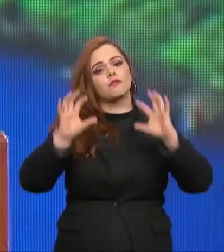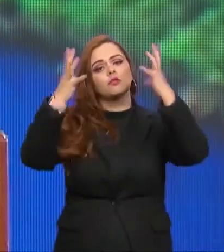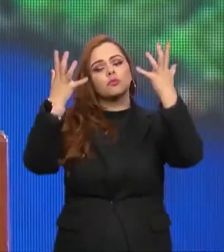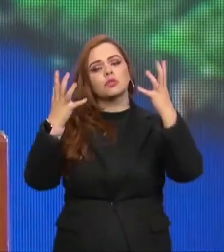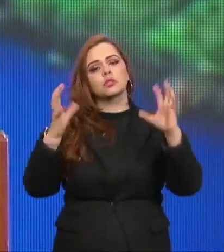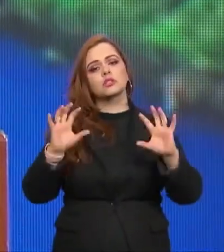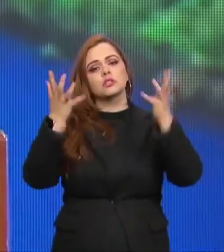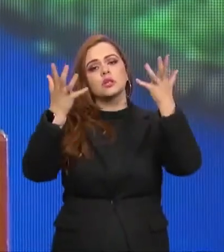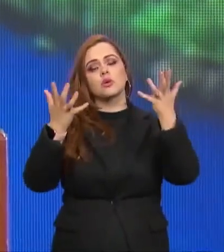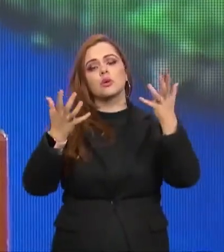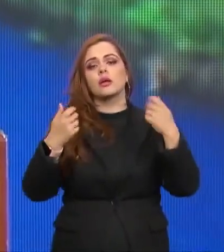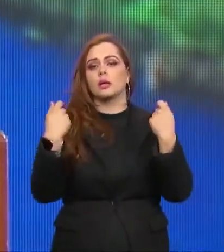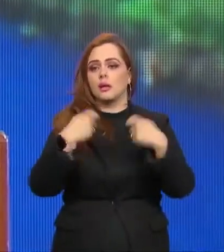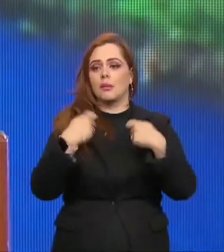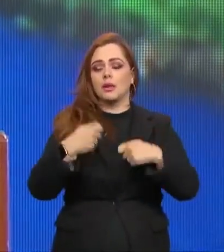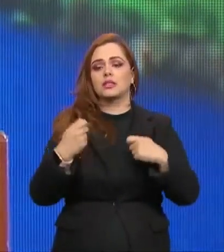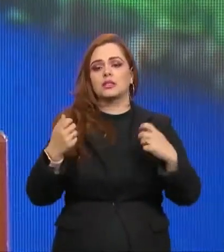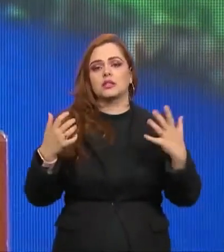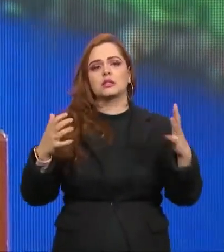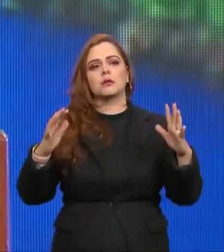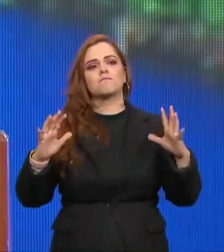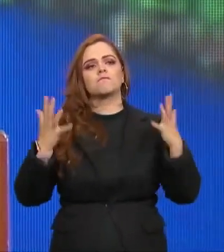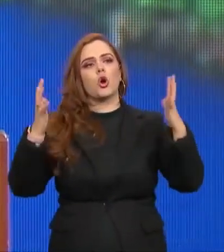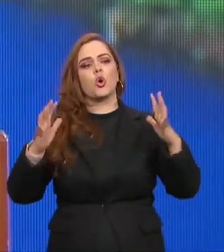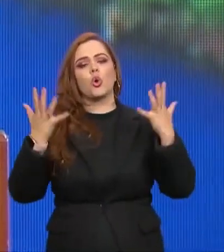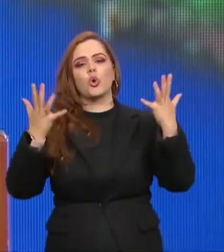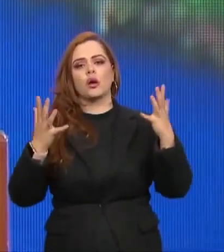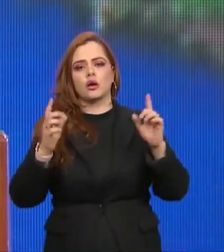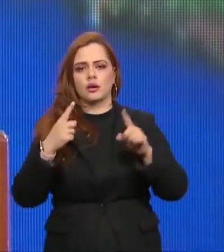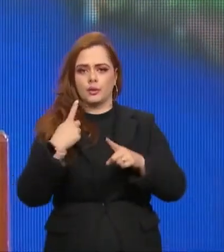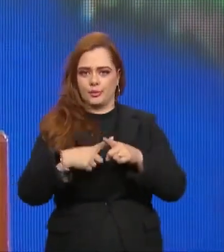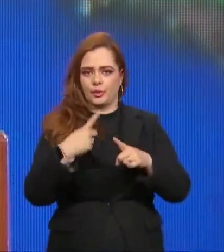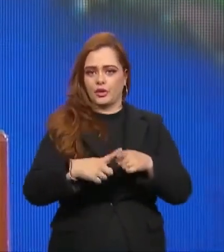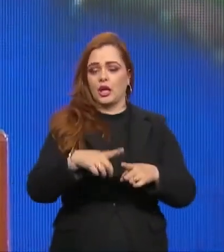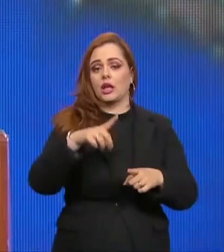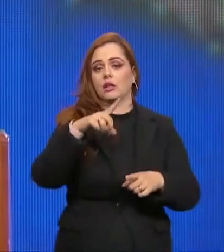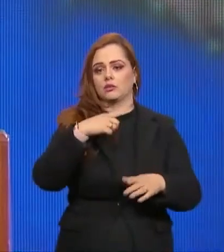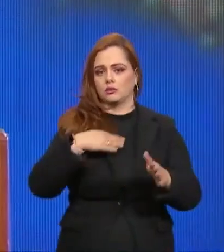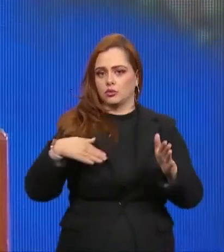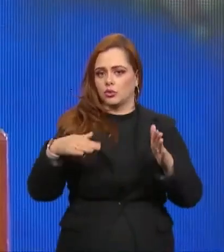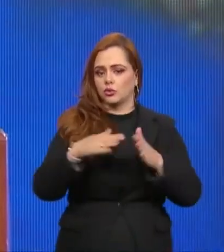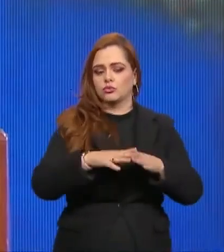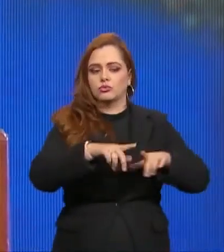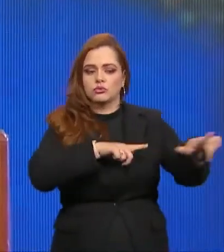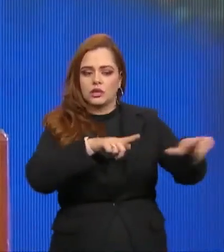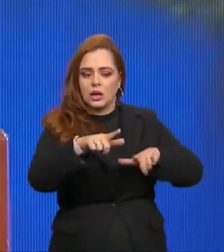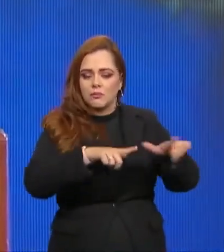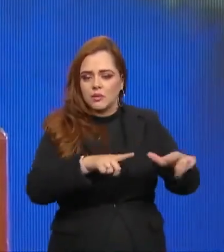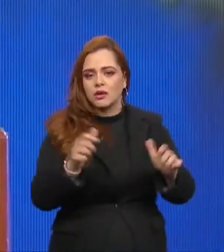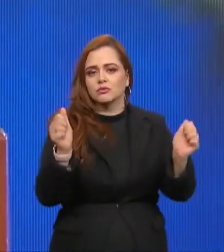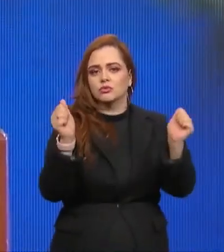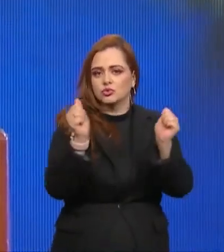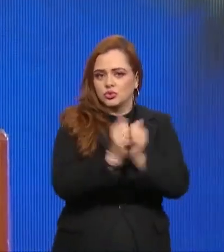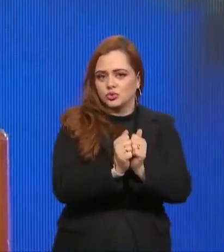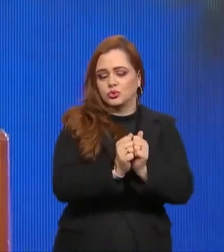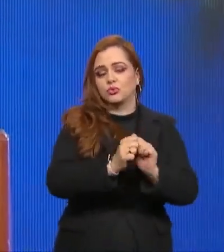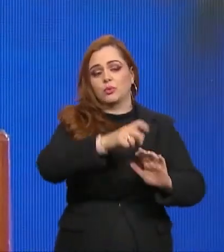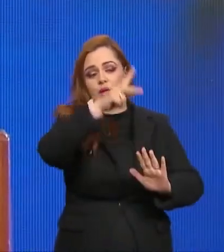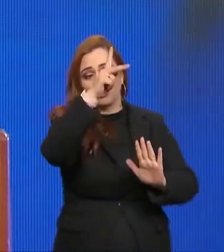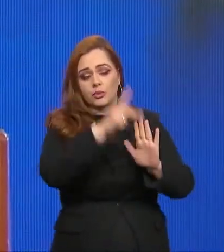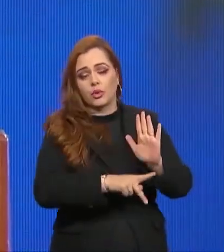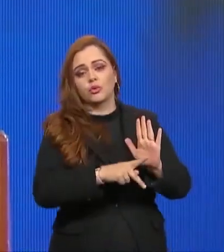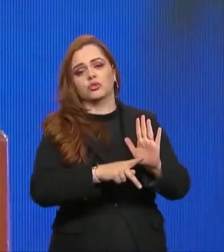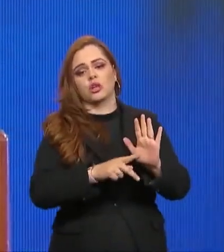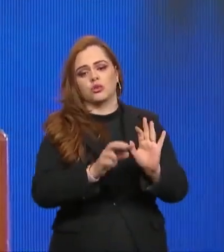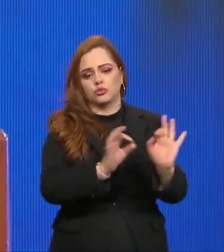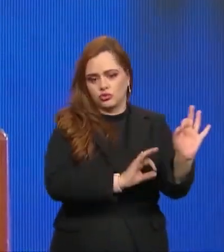celebrar. Uma conquista obtida com o empenho das ações de todo o governo, articulado pelo Plano de Prevenção